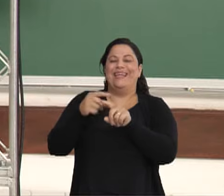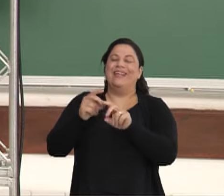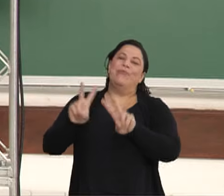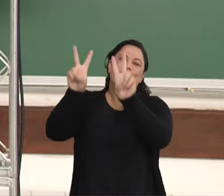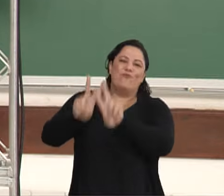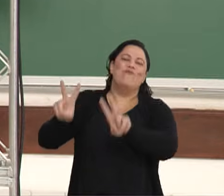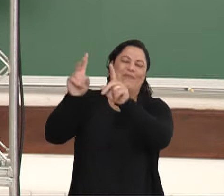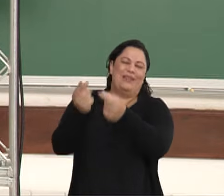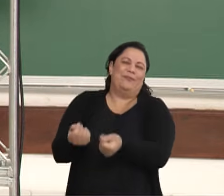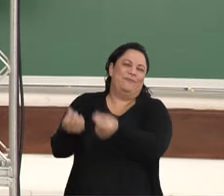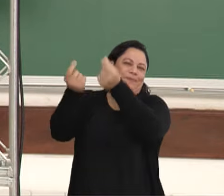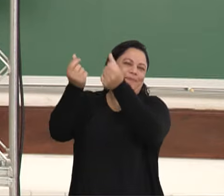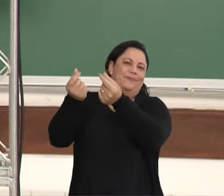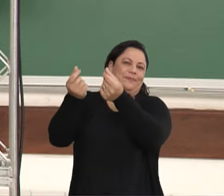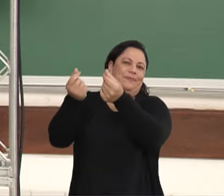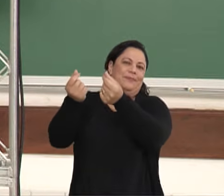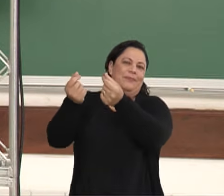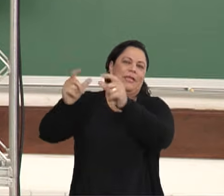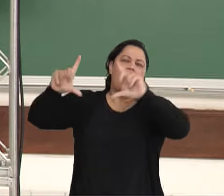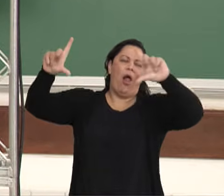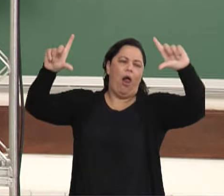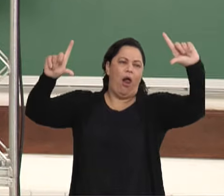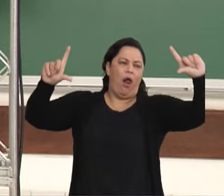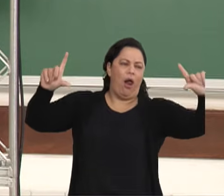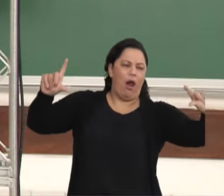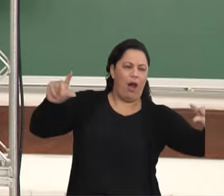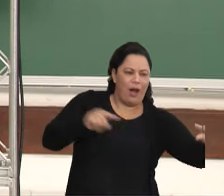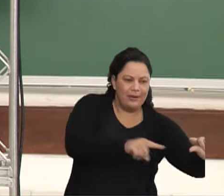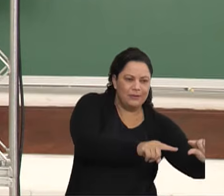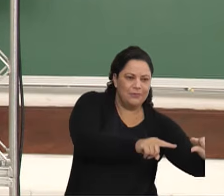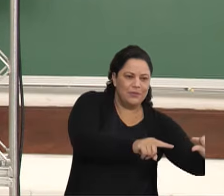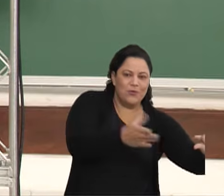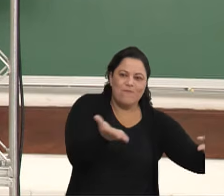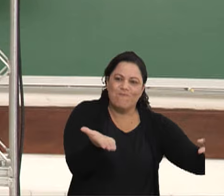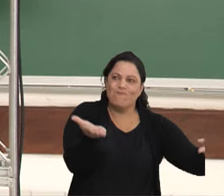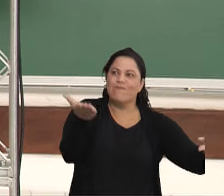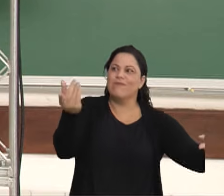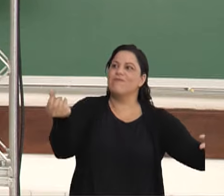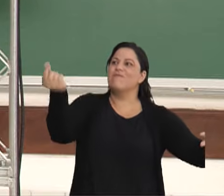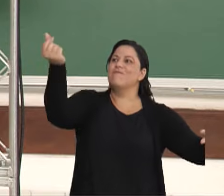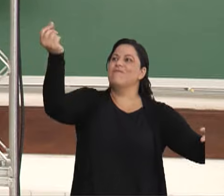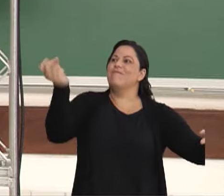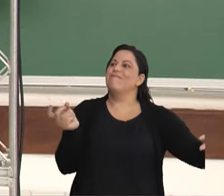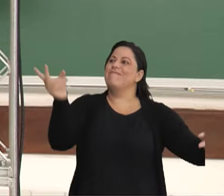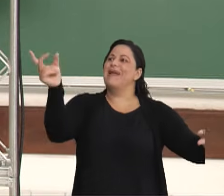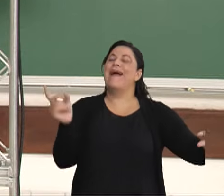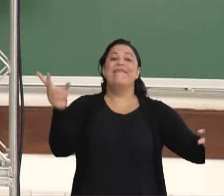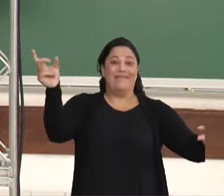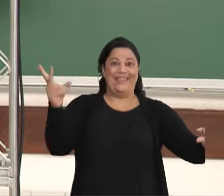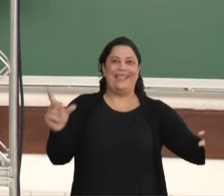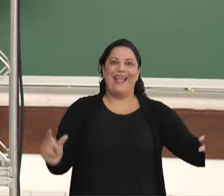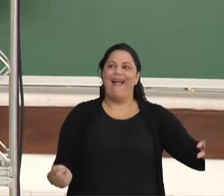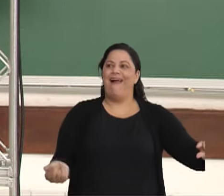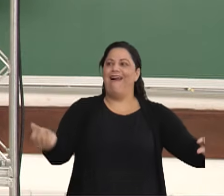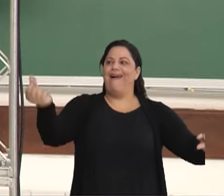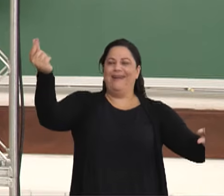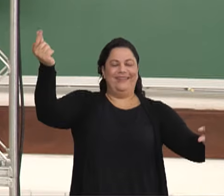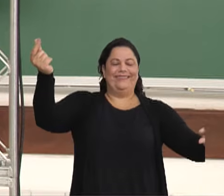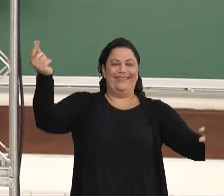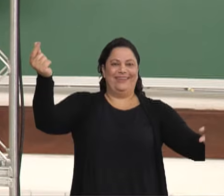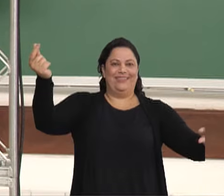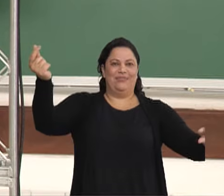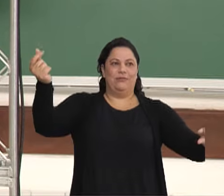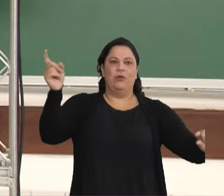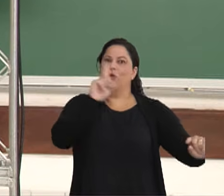também manda baixar os estoques, para que o preço suba. Então ele quer agradar também os cafeicultores. Não é uma